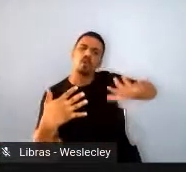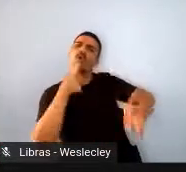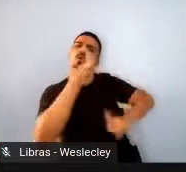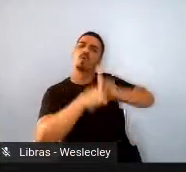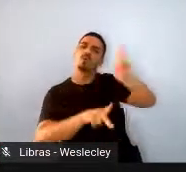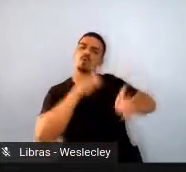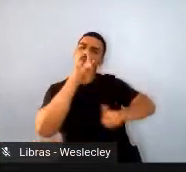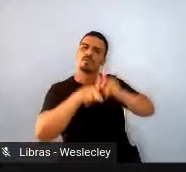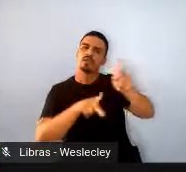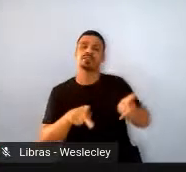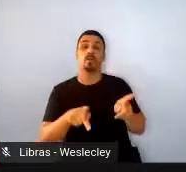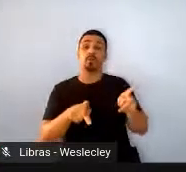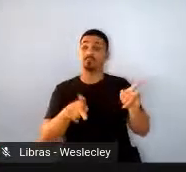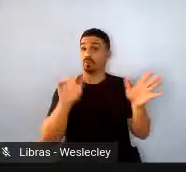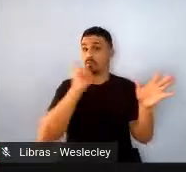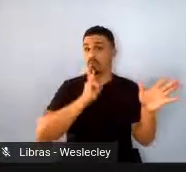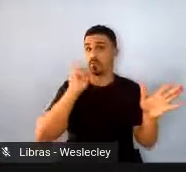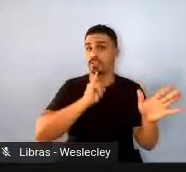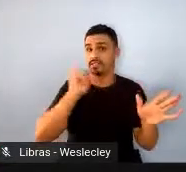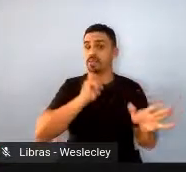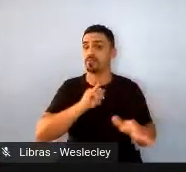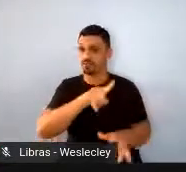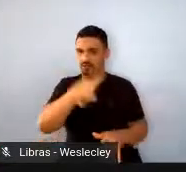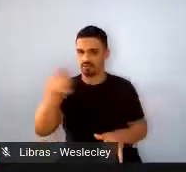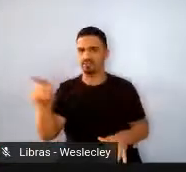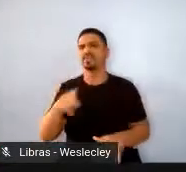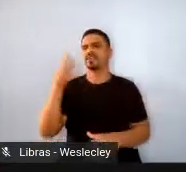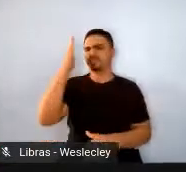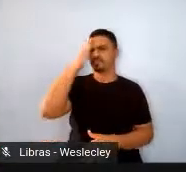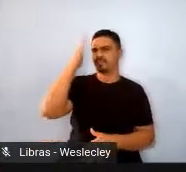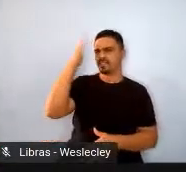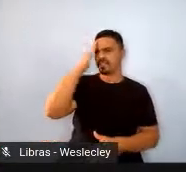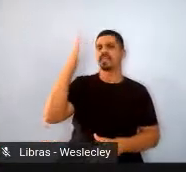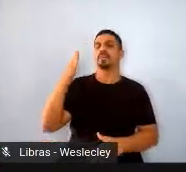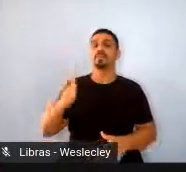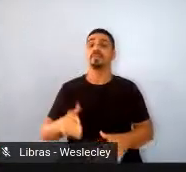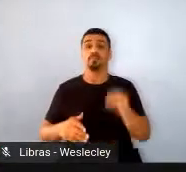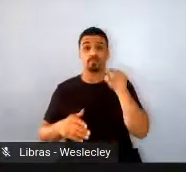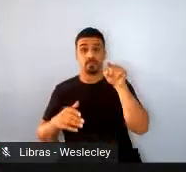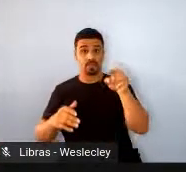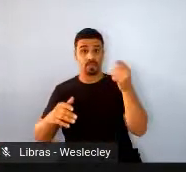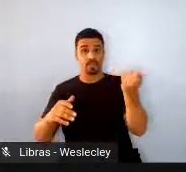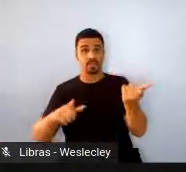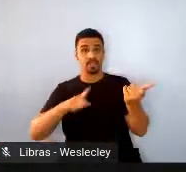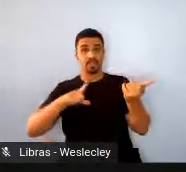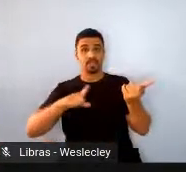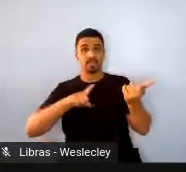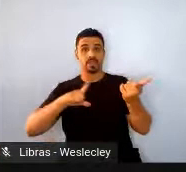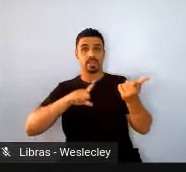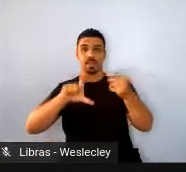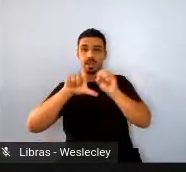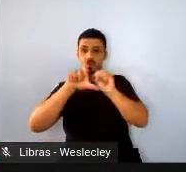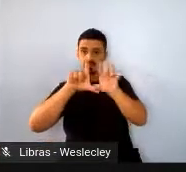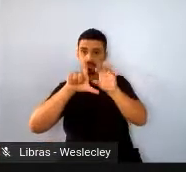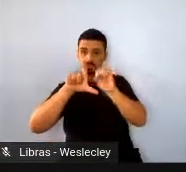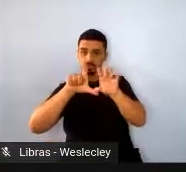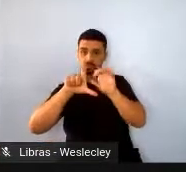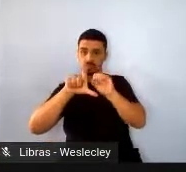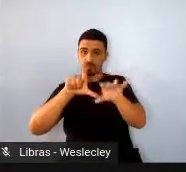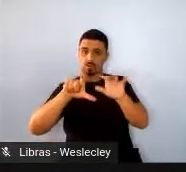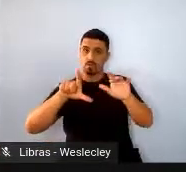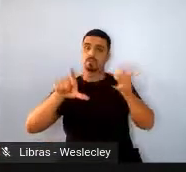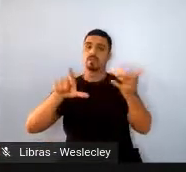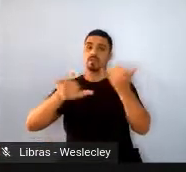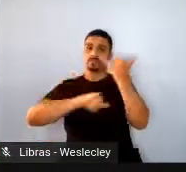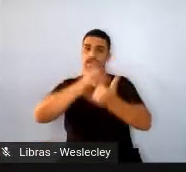para vocês de como isso é feito na prática. Aqui é a transmissão da Jamaica. Como você pode ver,